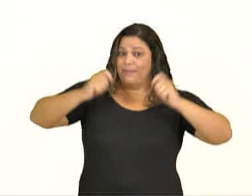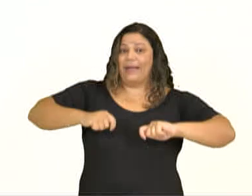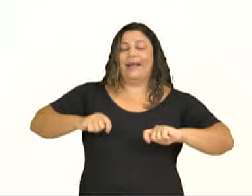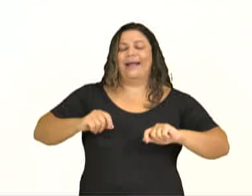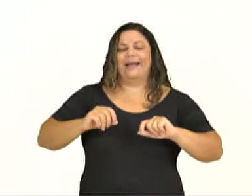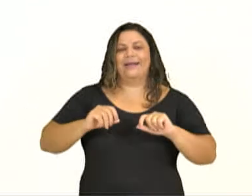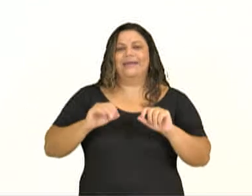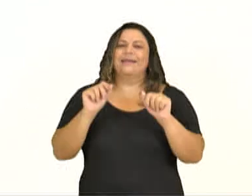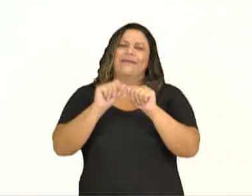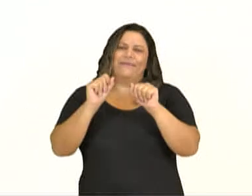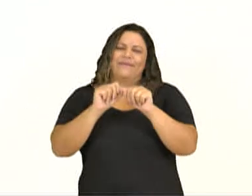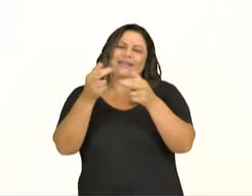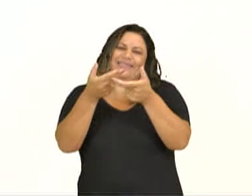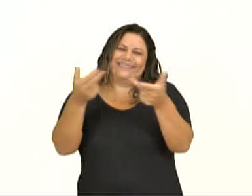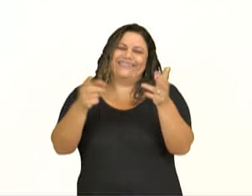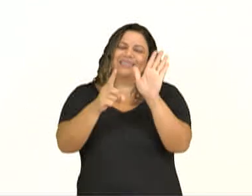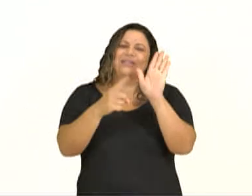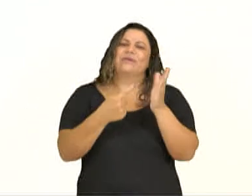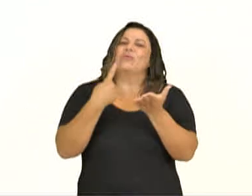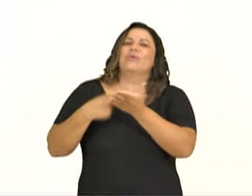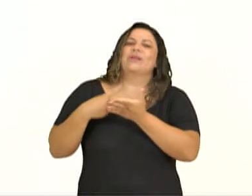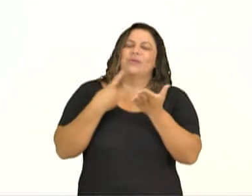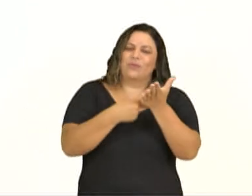cumprimento desse compromisso.